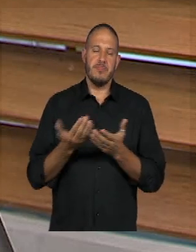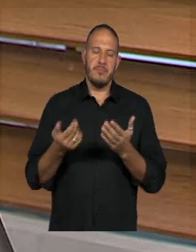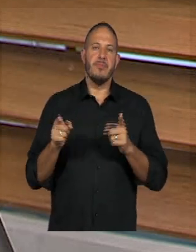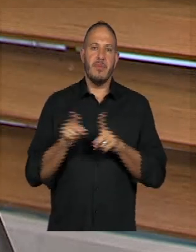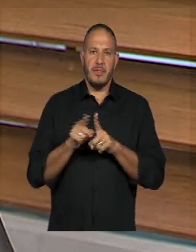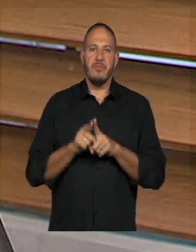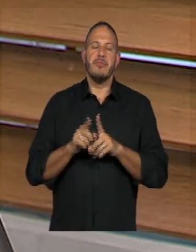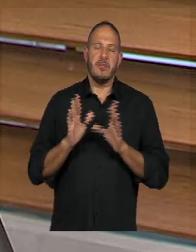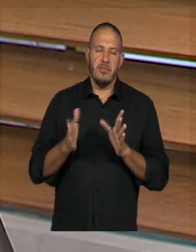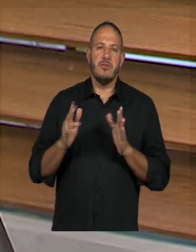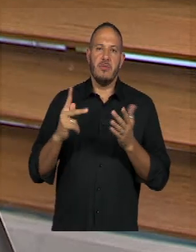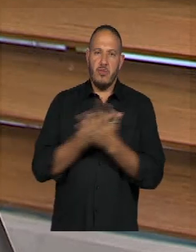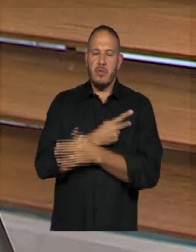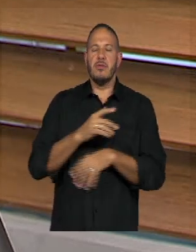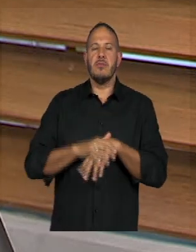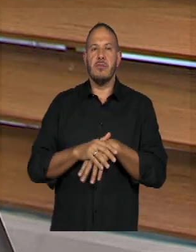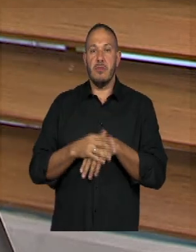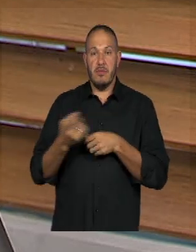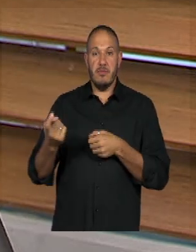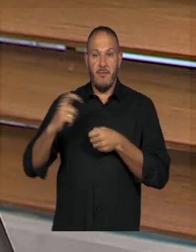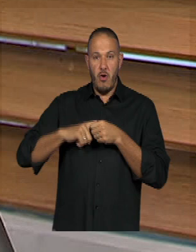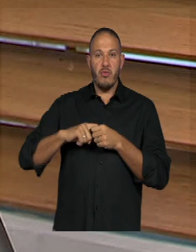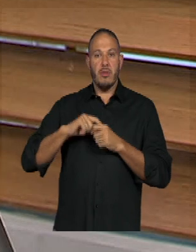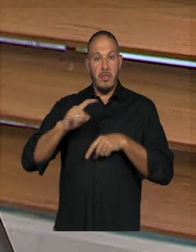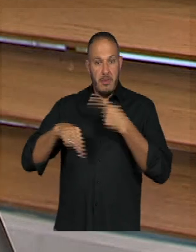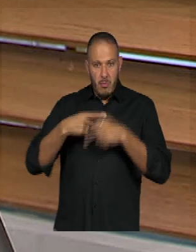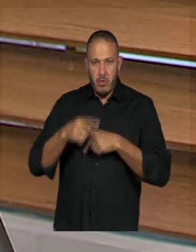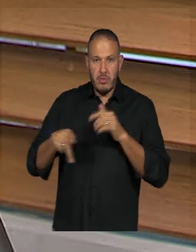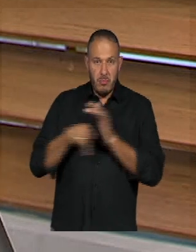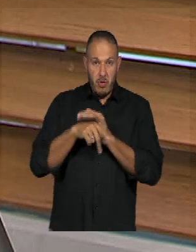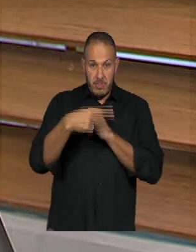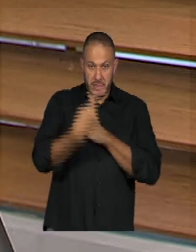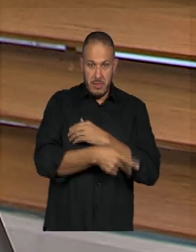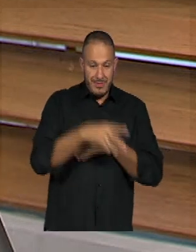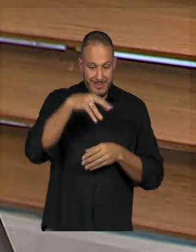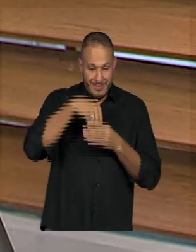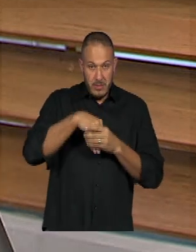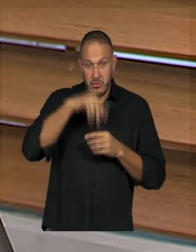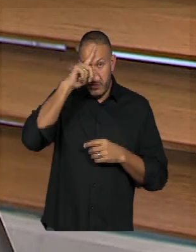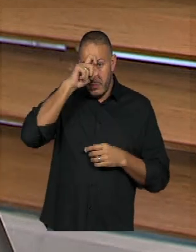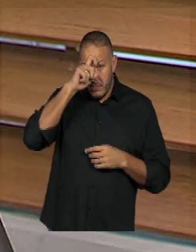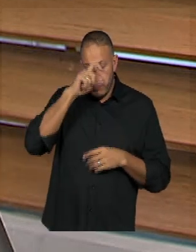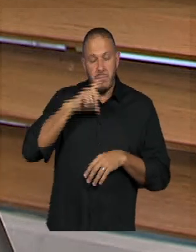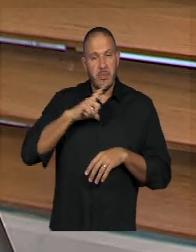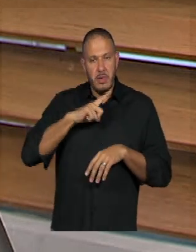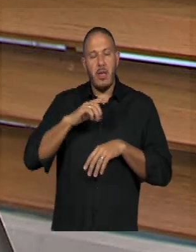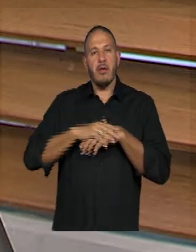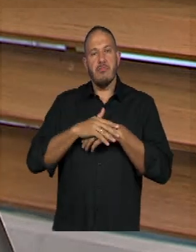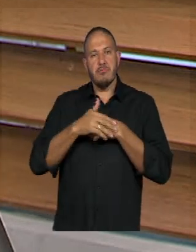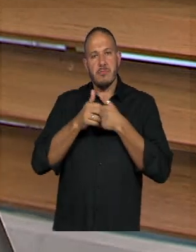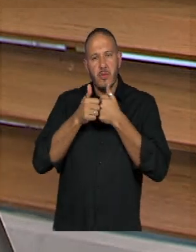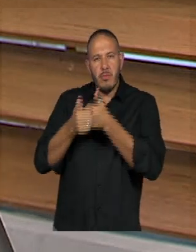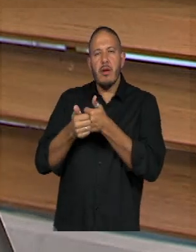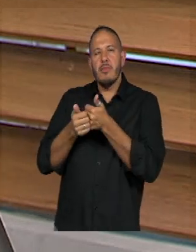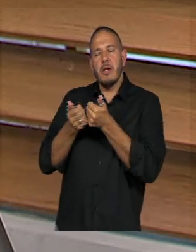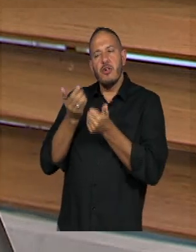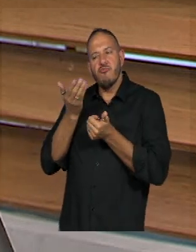Inclusive, logo que ela retoma, dentro do próprio hospital, existe esse acompanhamento